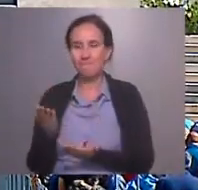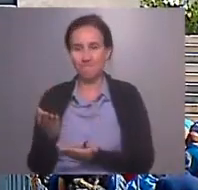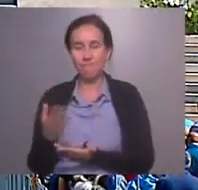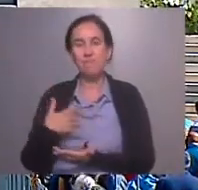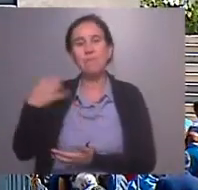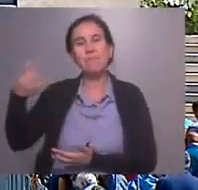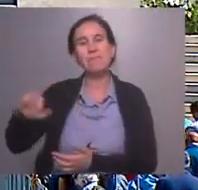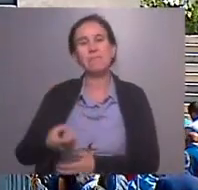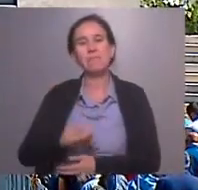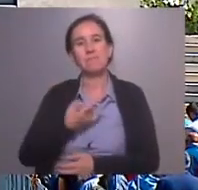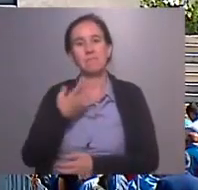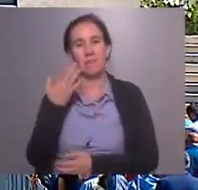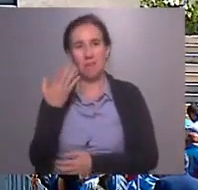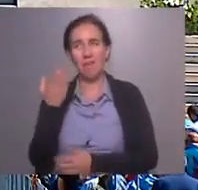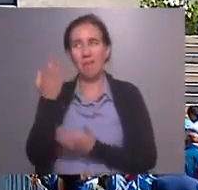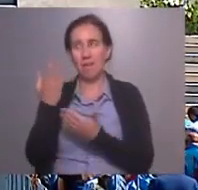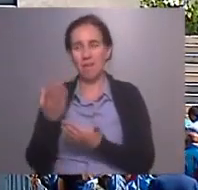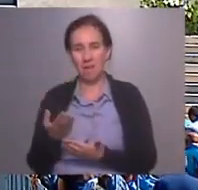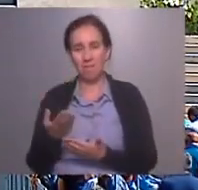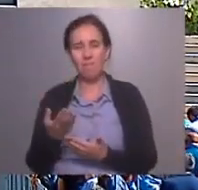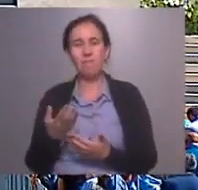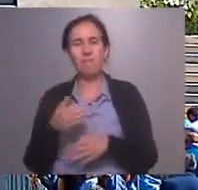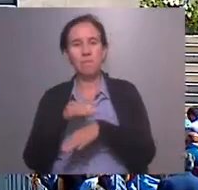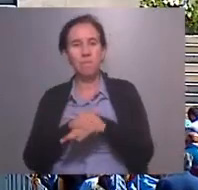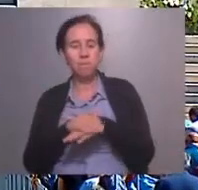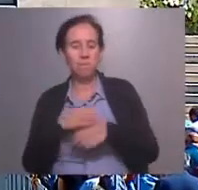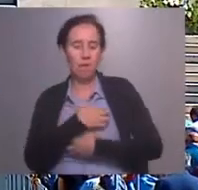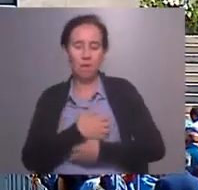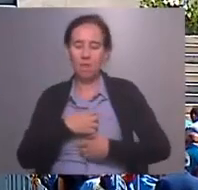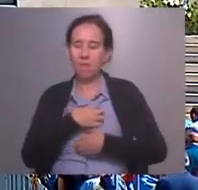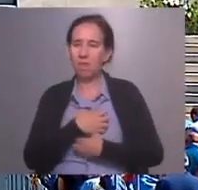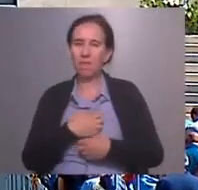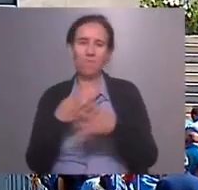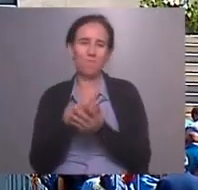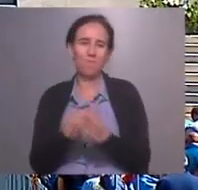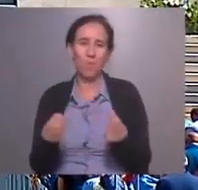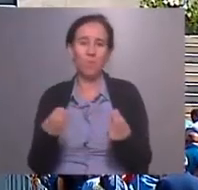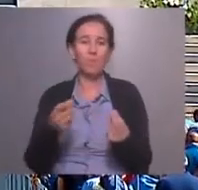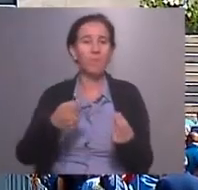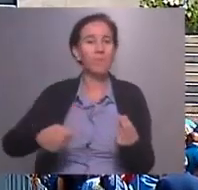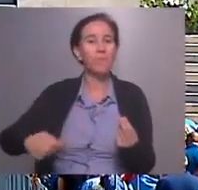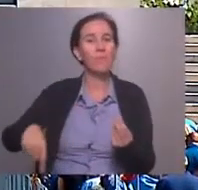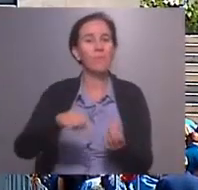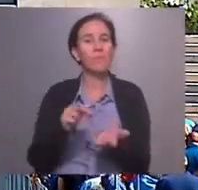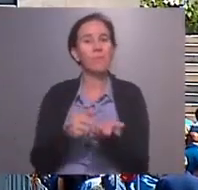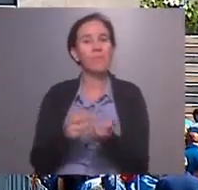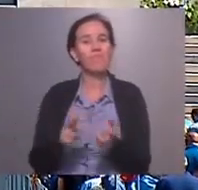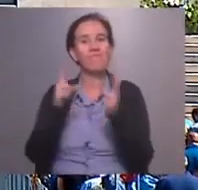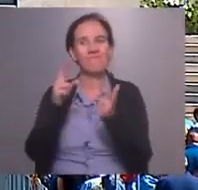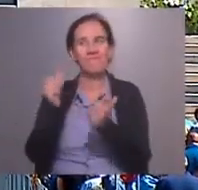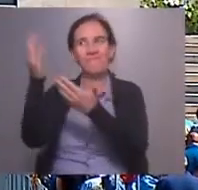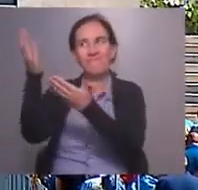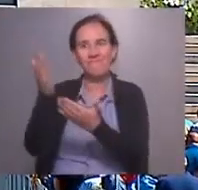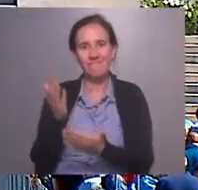vossa misericórdia, sejamos sempre livres do pecado e de toda a perturbação, enquanto esperamos a